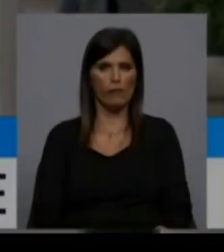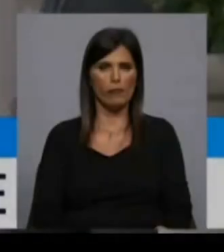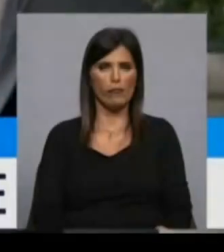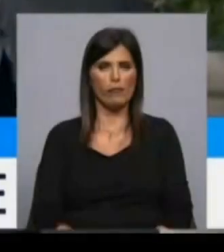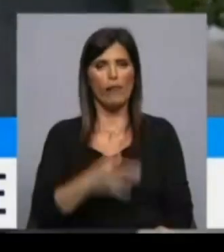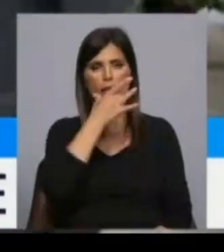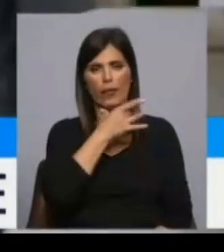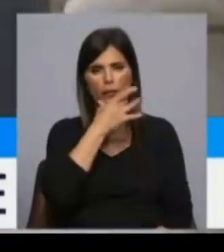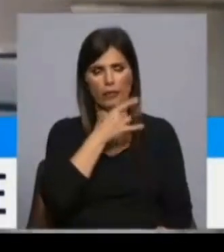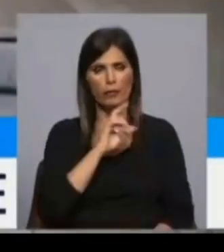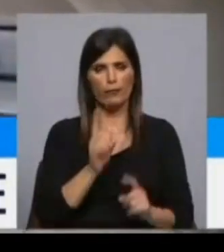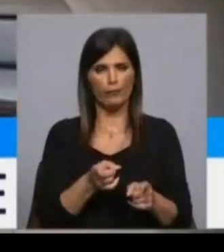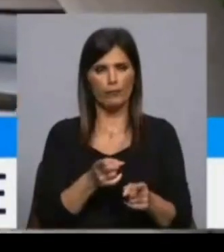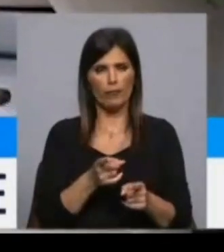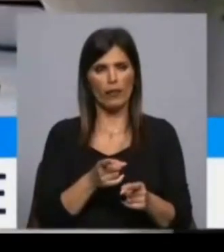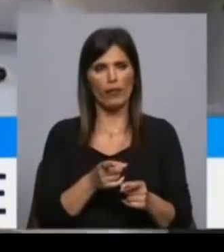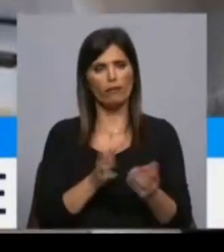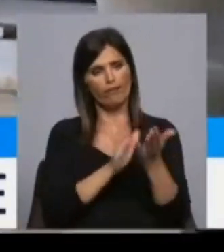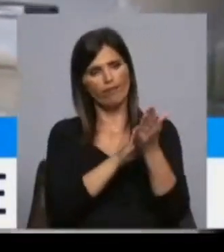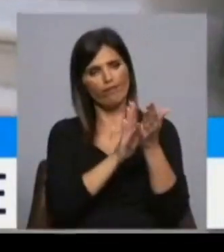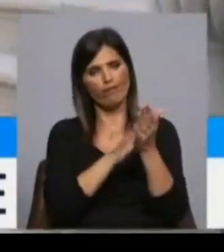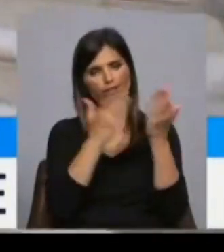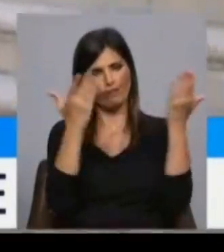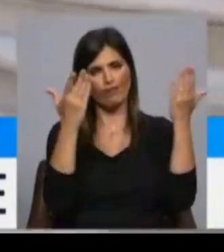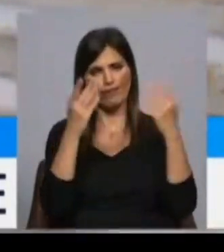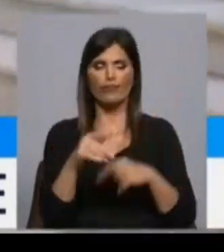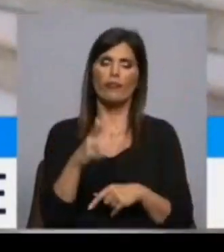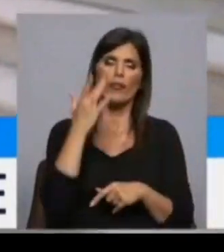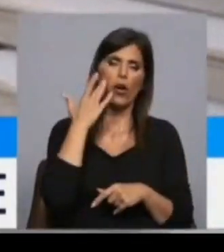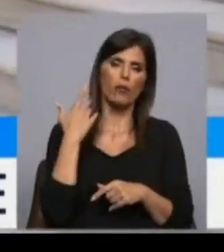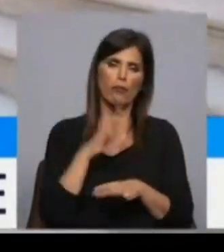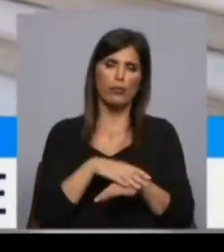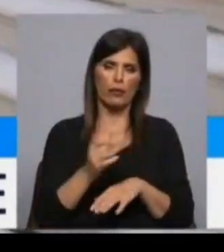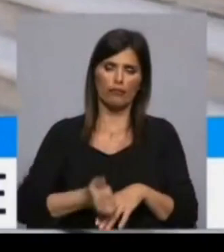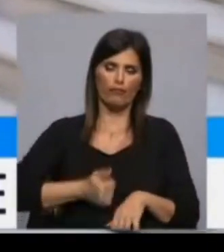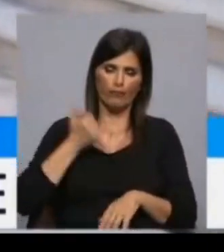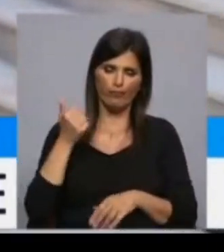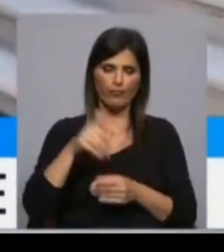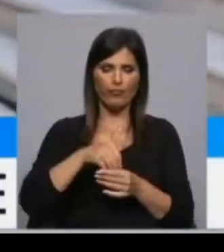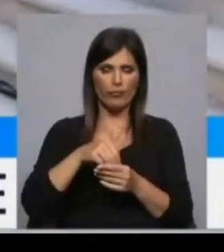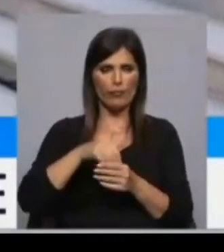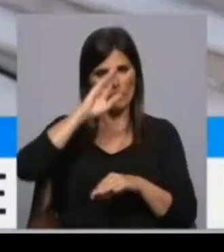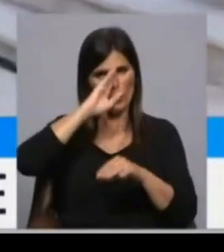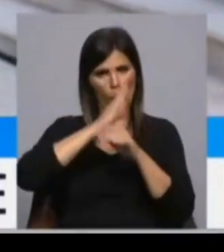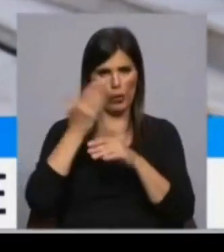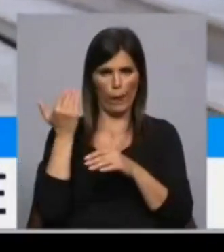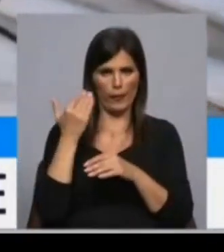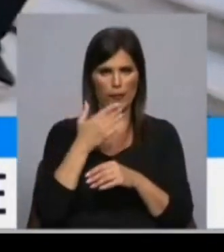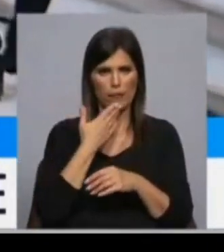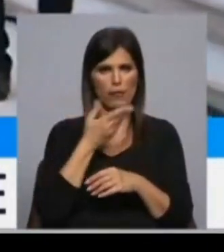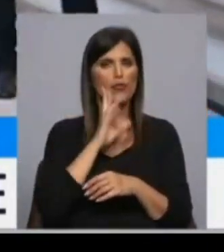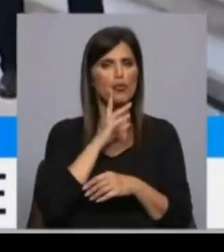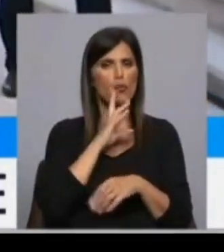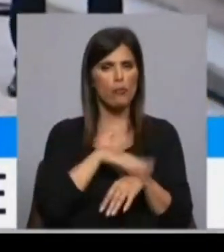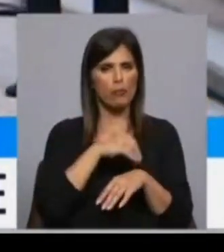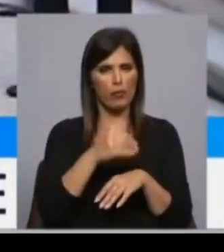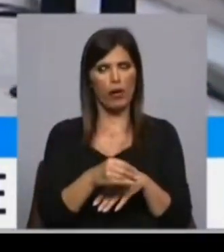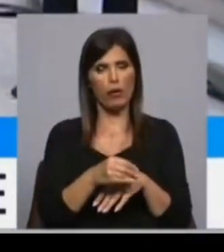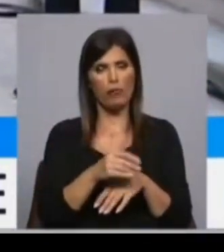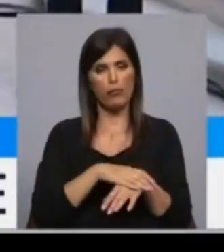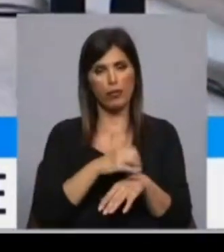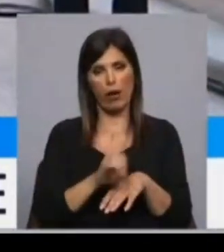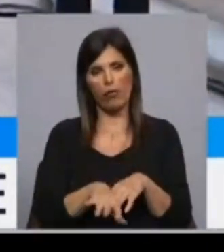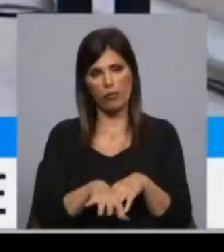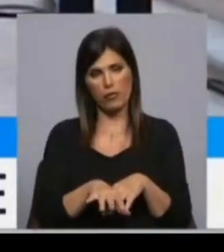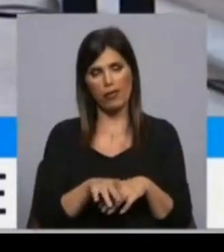da Silva começa a podar as felicitações a António Costa pela vitória nas legislativas e pede desculpa pelo atraso com que o